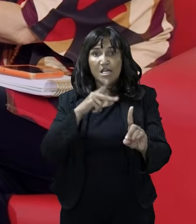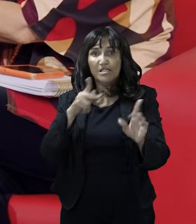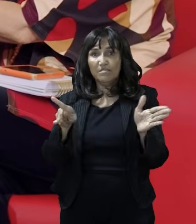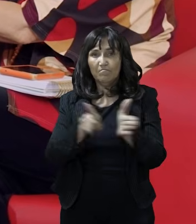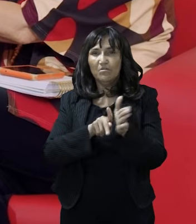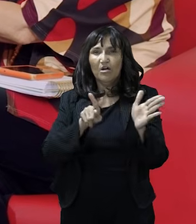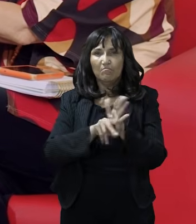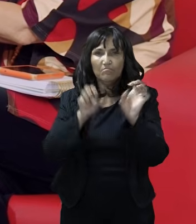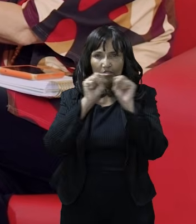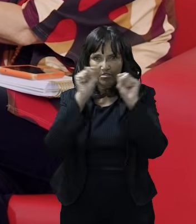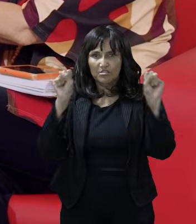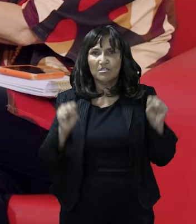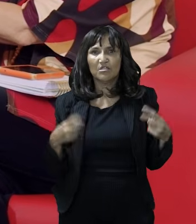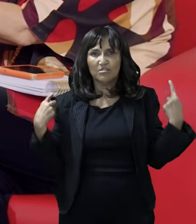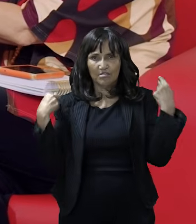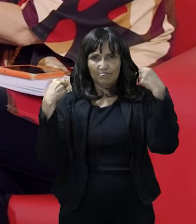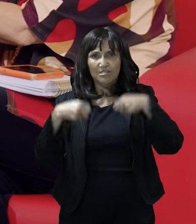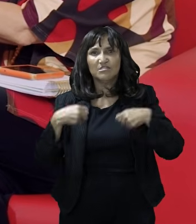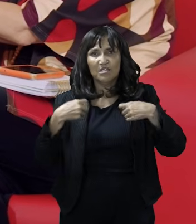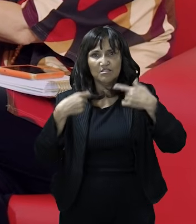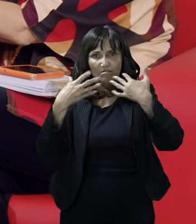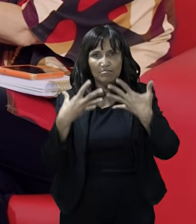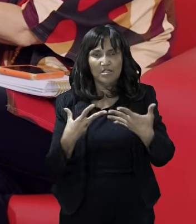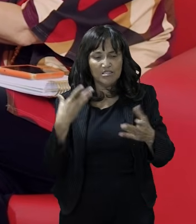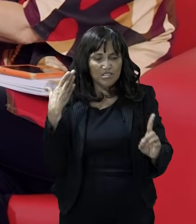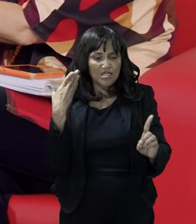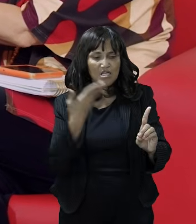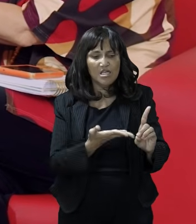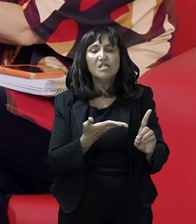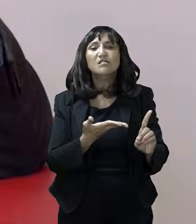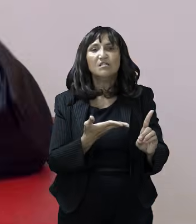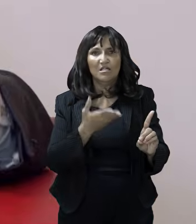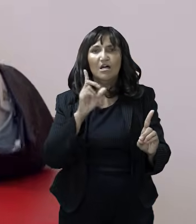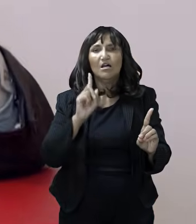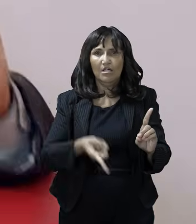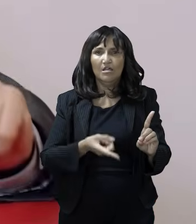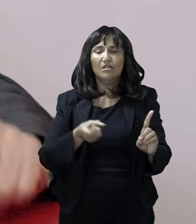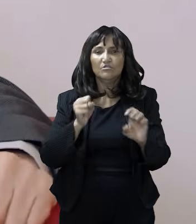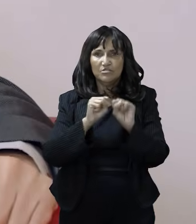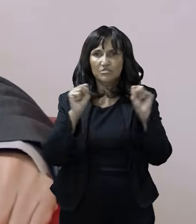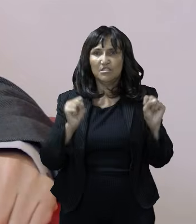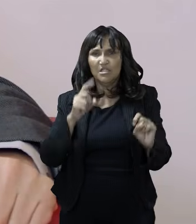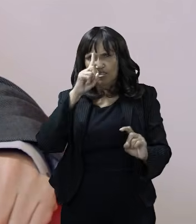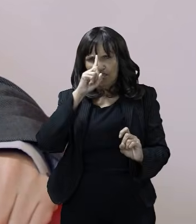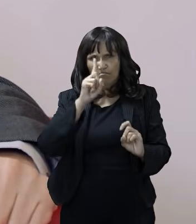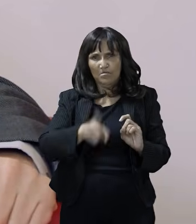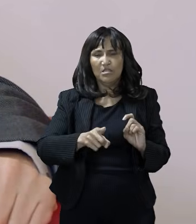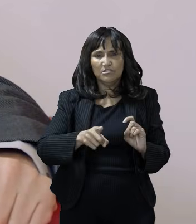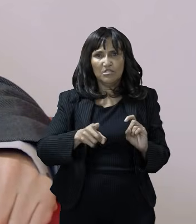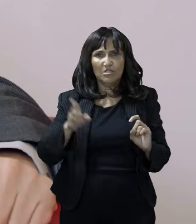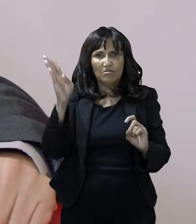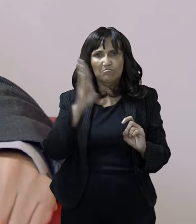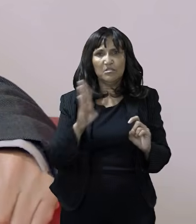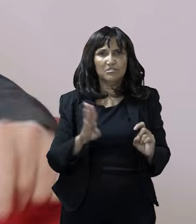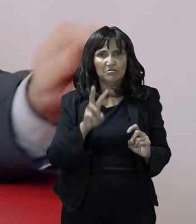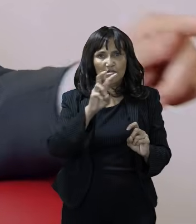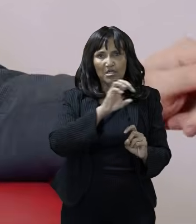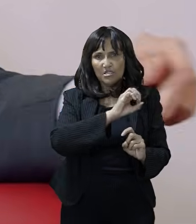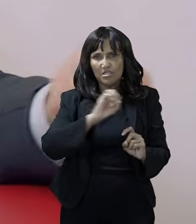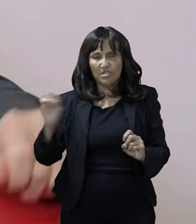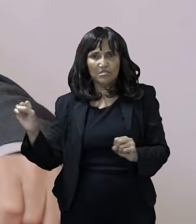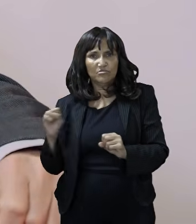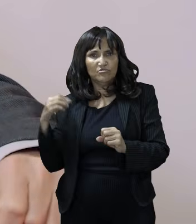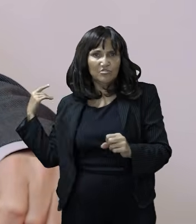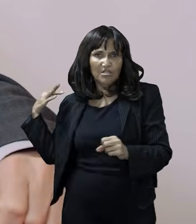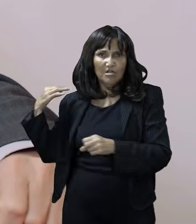A capacidade nossa é dizer que eles são o sistema. Eles que mandam no Brasil há 500 anos, entendeu? E o jeito